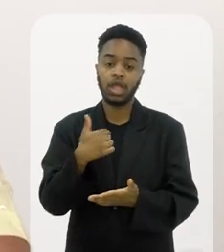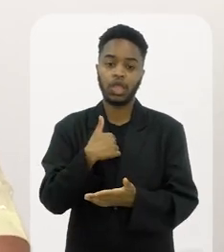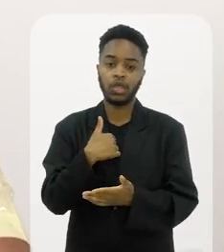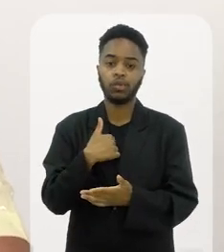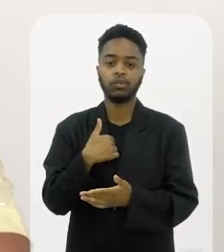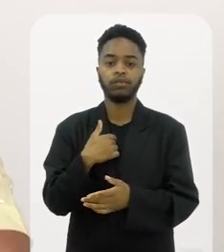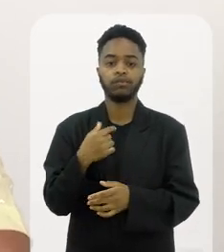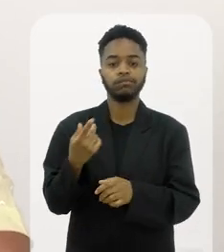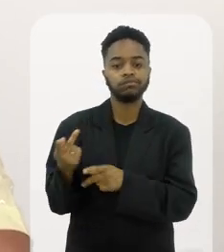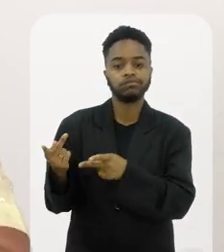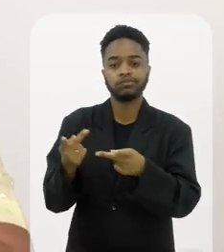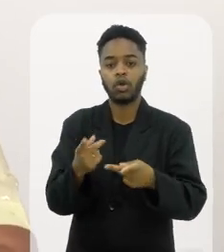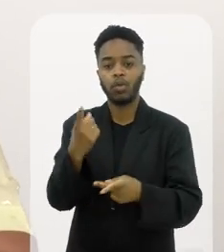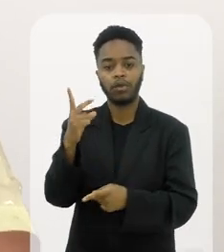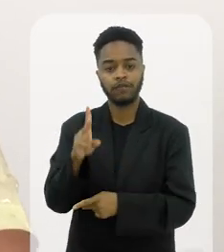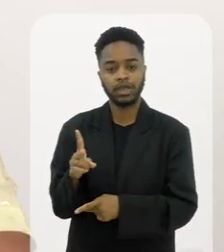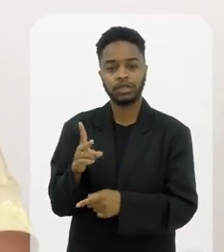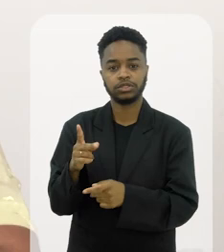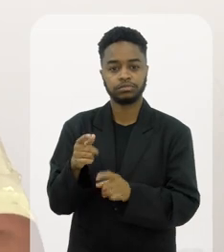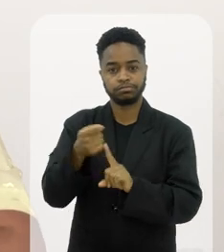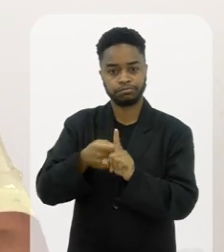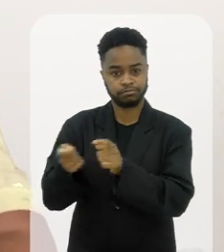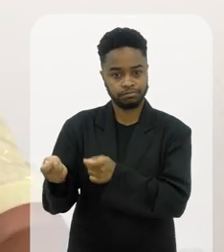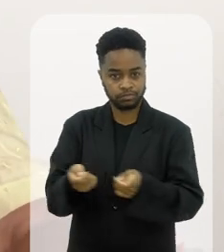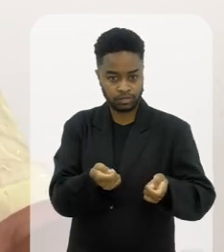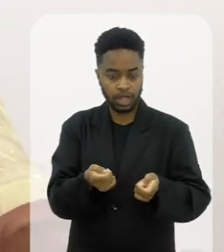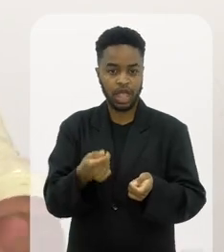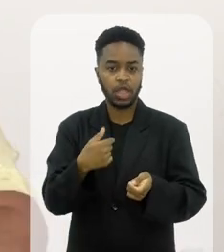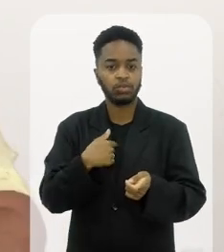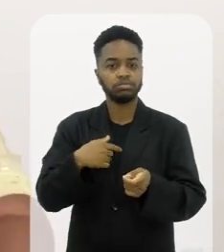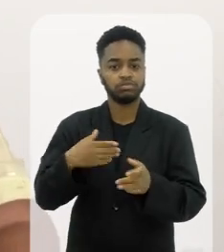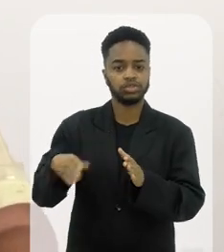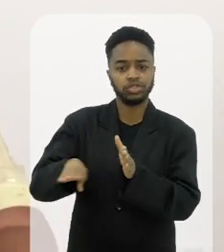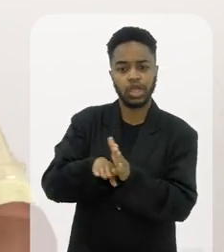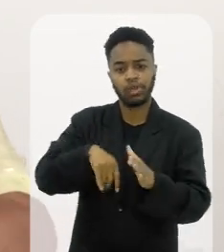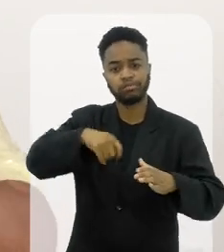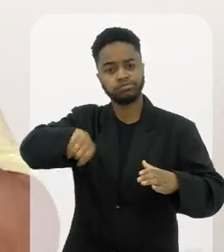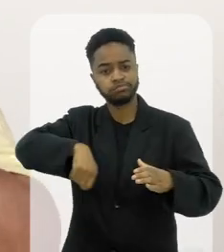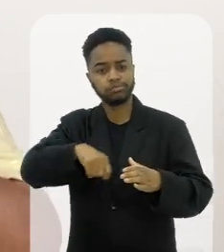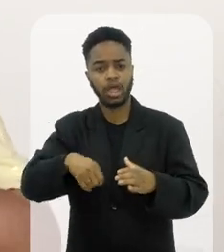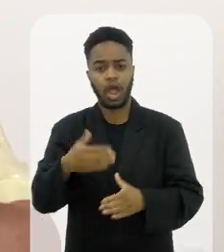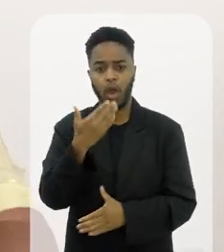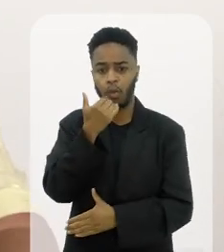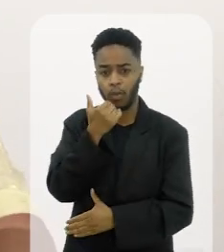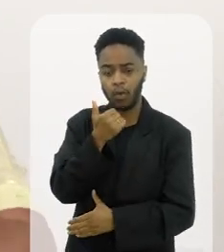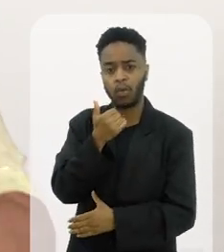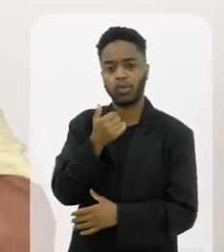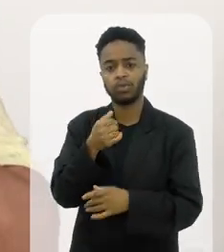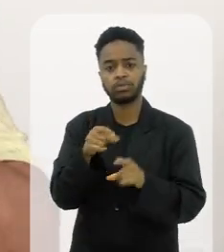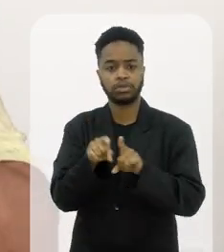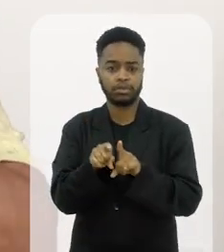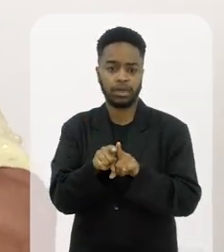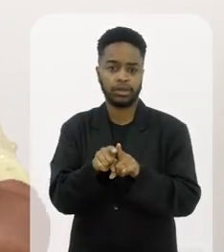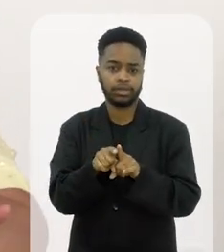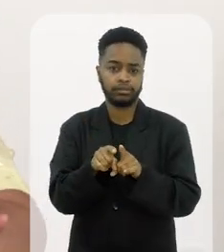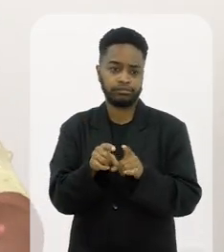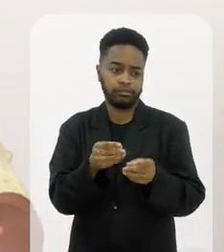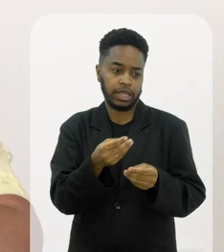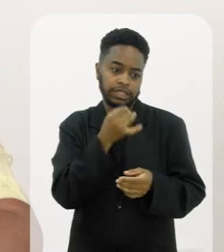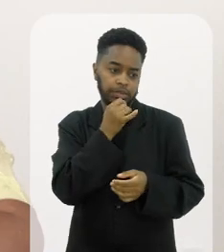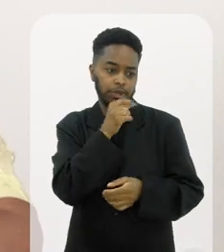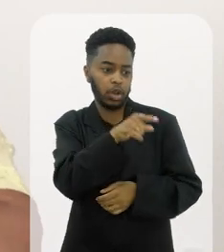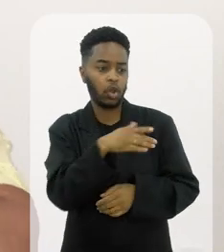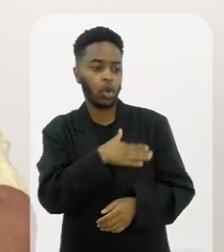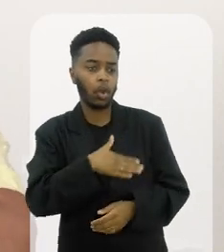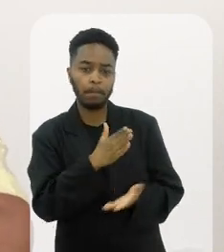por mês e cozinho para eles, é um dia que eles estão de folga. Hoje vocês estão de folga, aí eu chego lá e faço o almoço, aí faço todos os